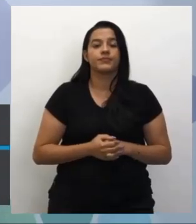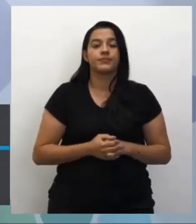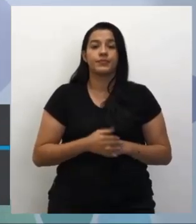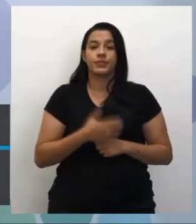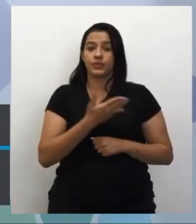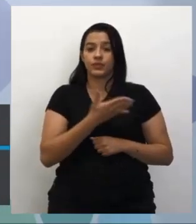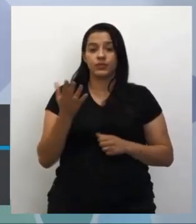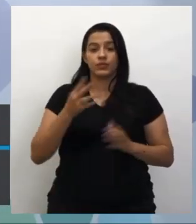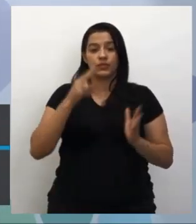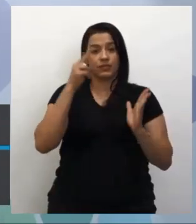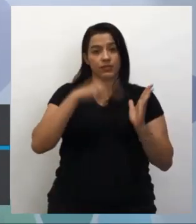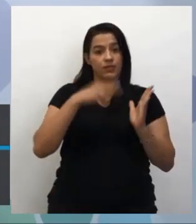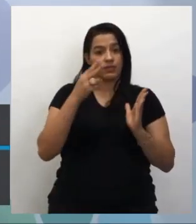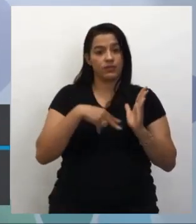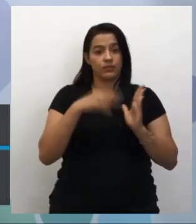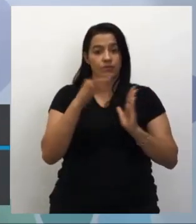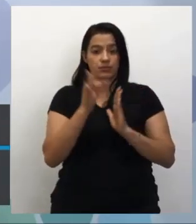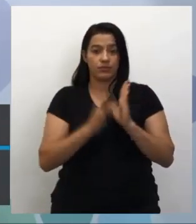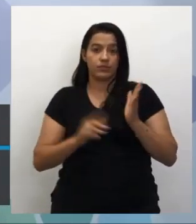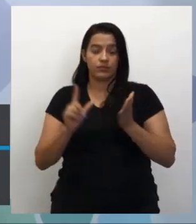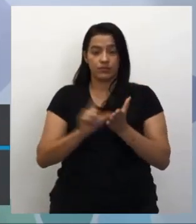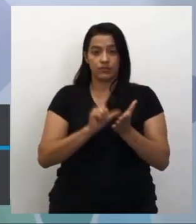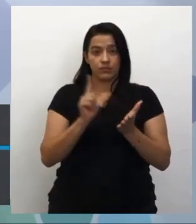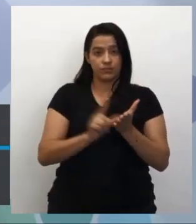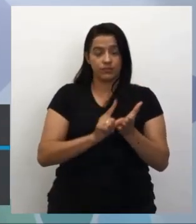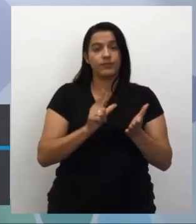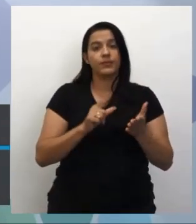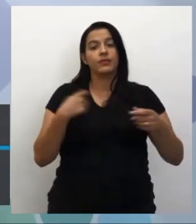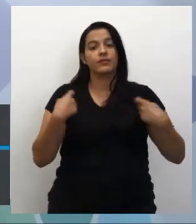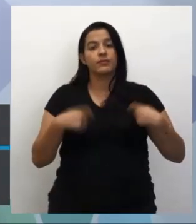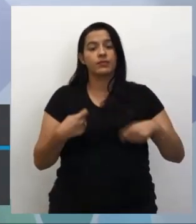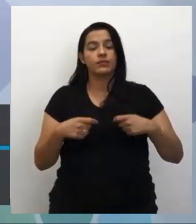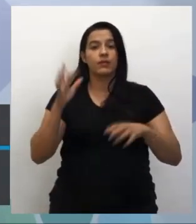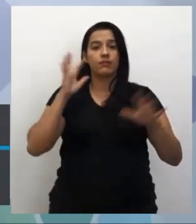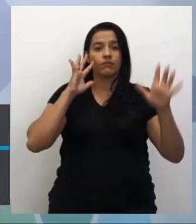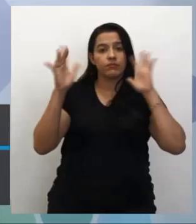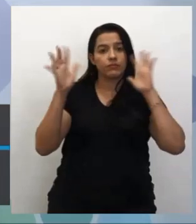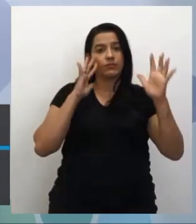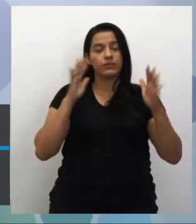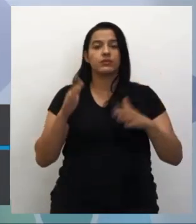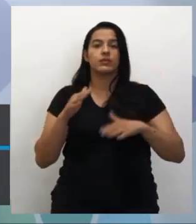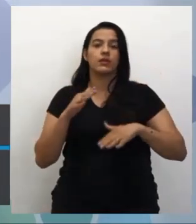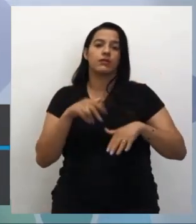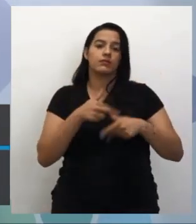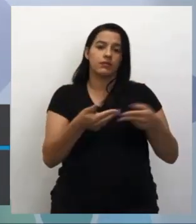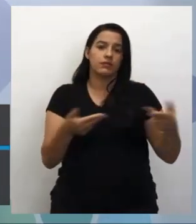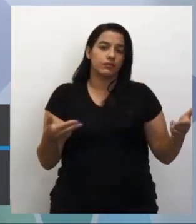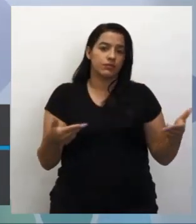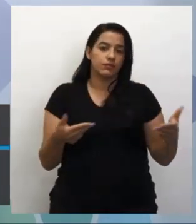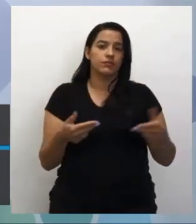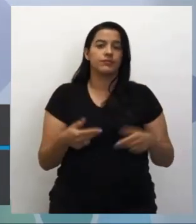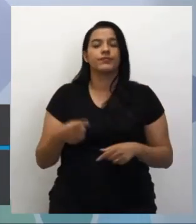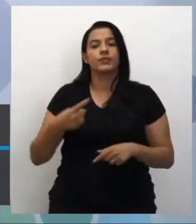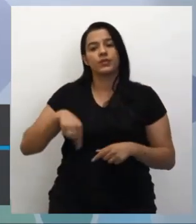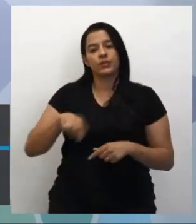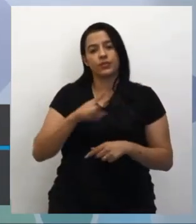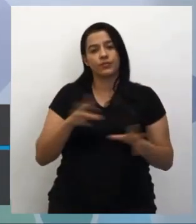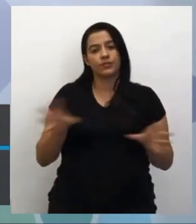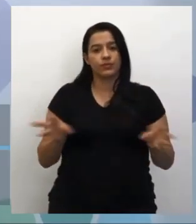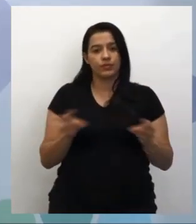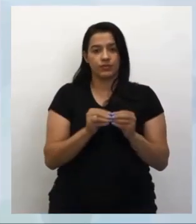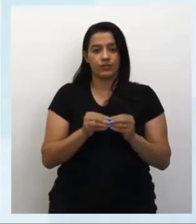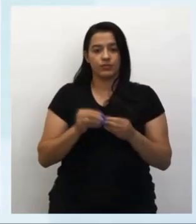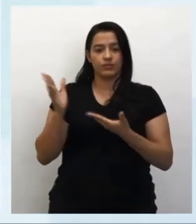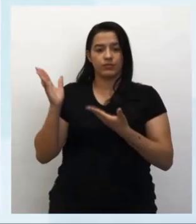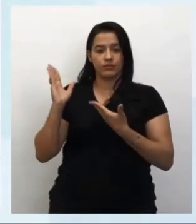você está lendo um texto literário, uma narrativa literária, a gente tem que pensar nesses elementos. Tá, que eu vou resumir aqui na tela para